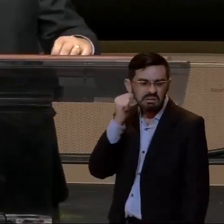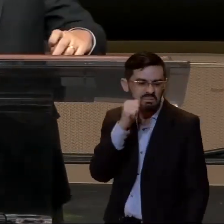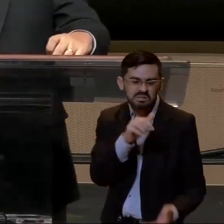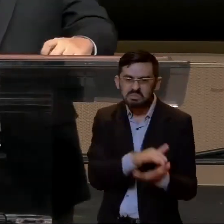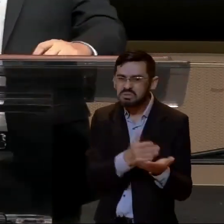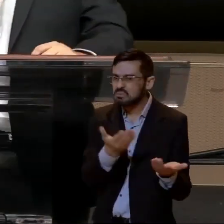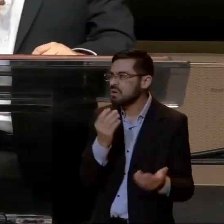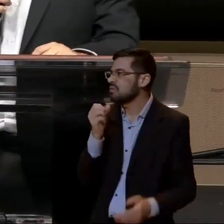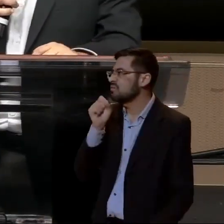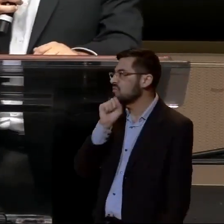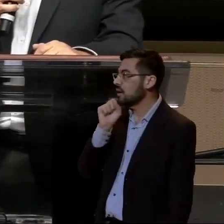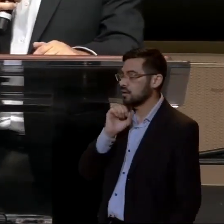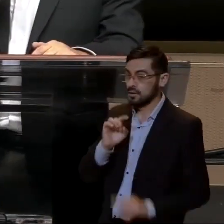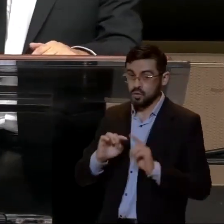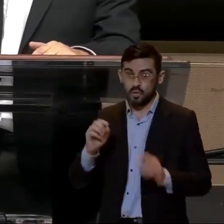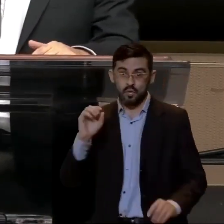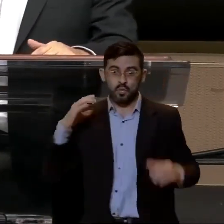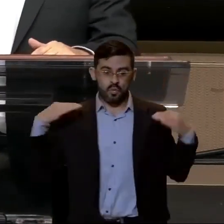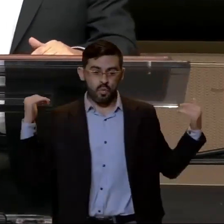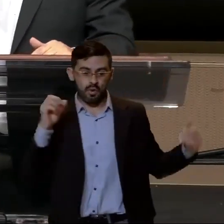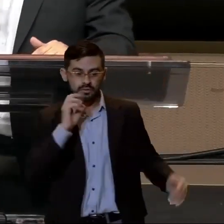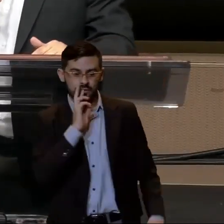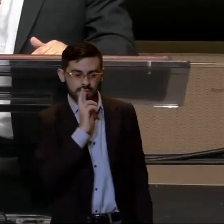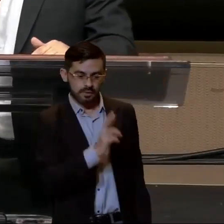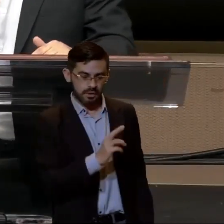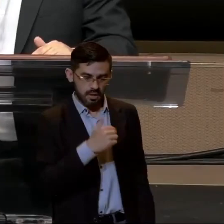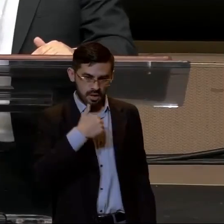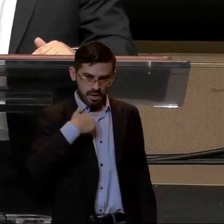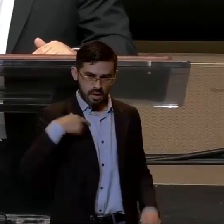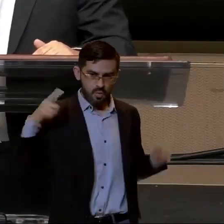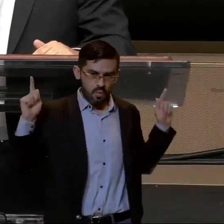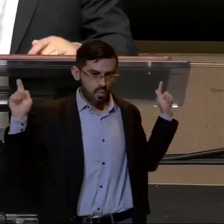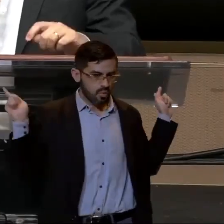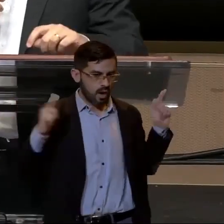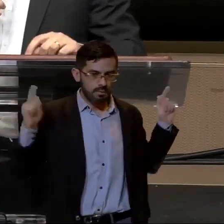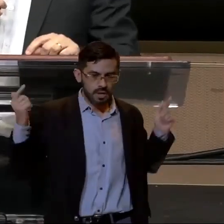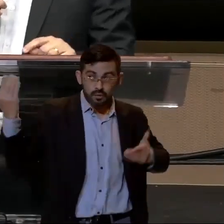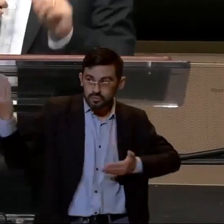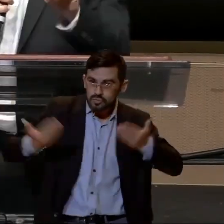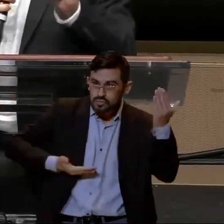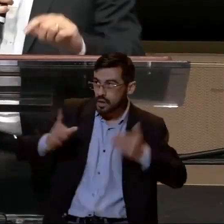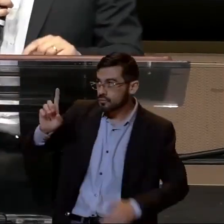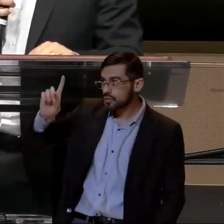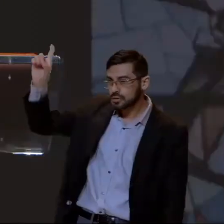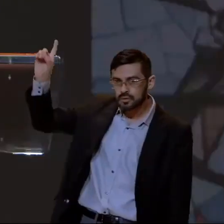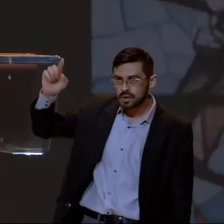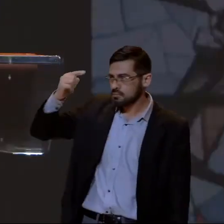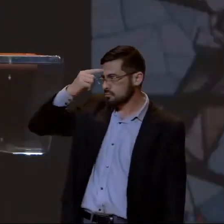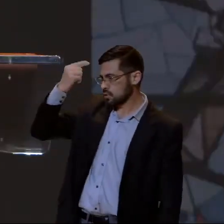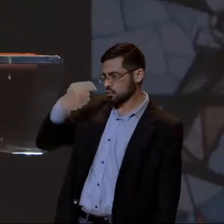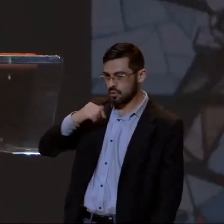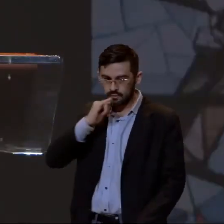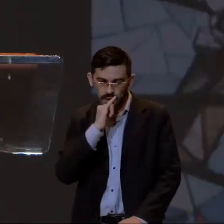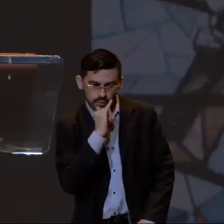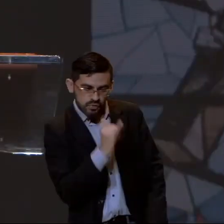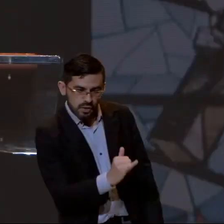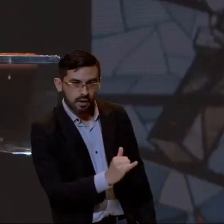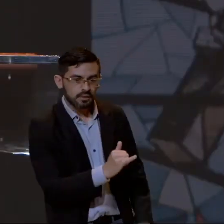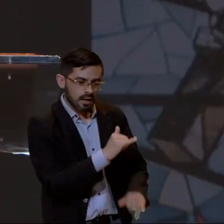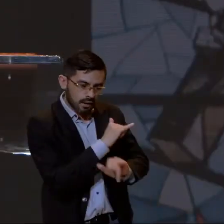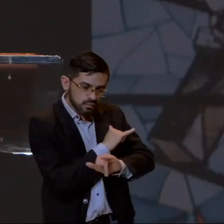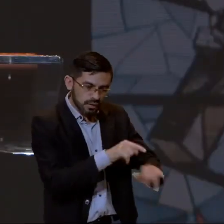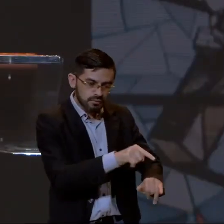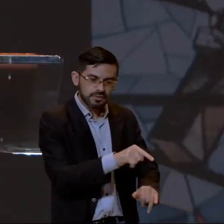mulher também. E o anjo respondeu: eu sou Gabriel, servo de Deus, e ele me mandou falar com você para lhe dar essa